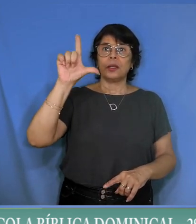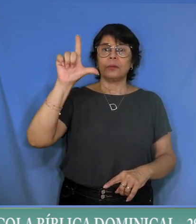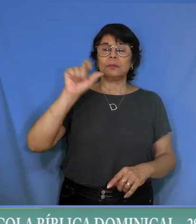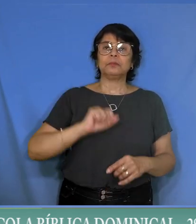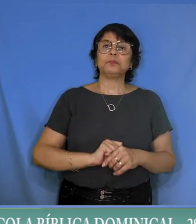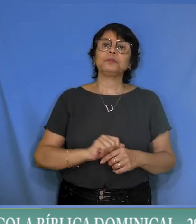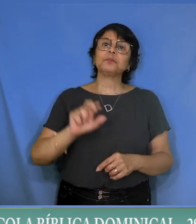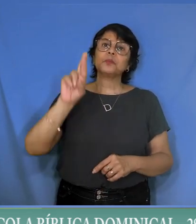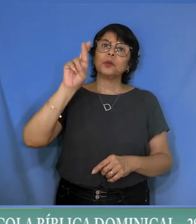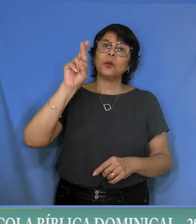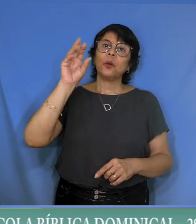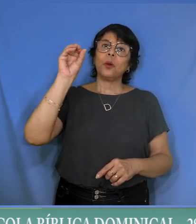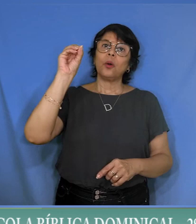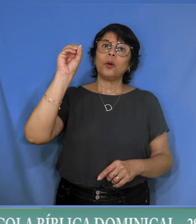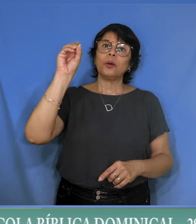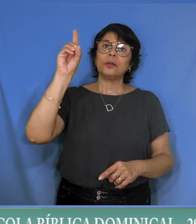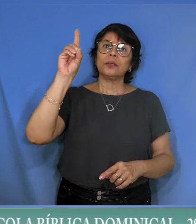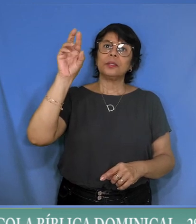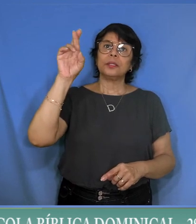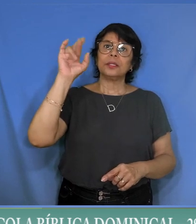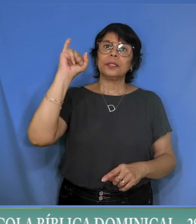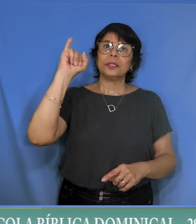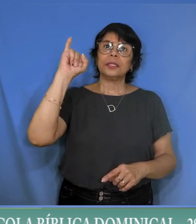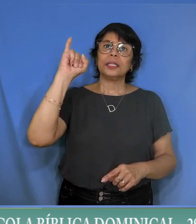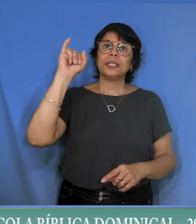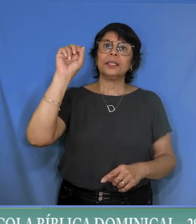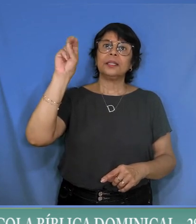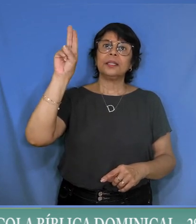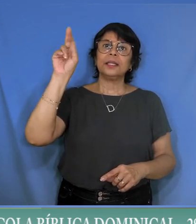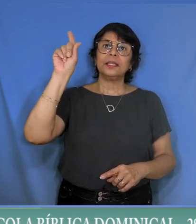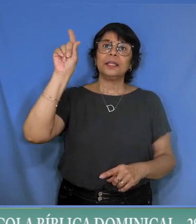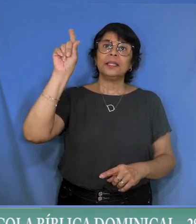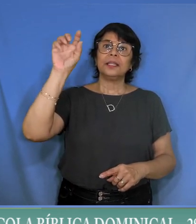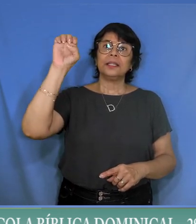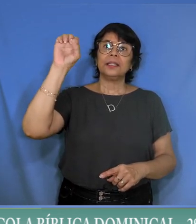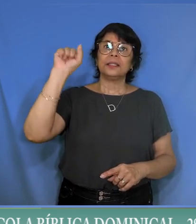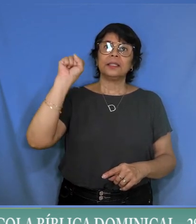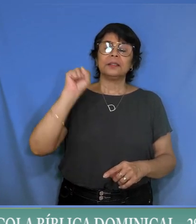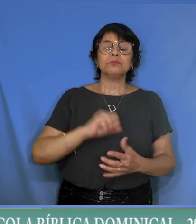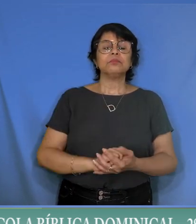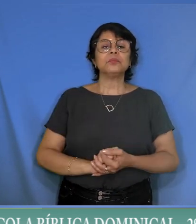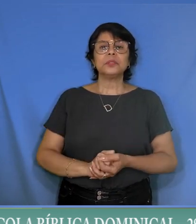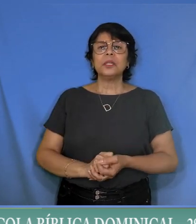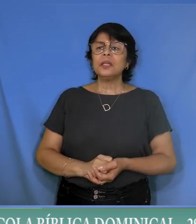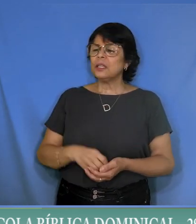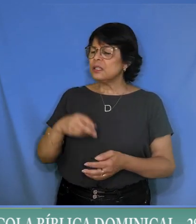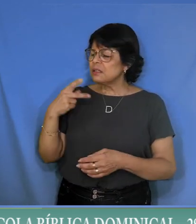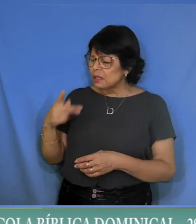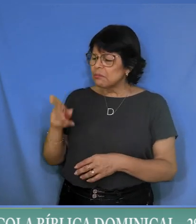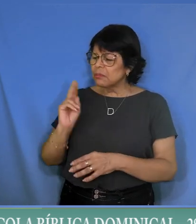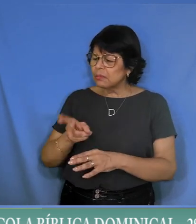homem. Ele, a dona Letícia, os filhos, porque as primeiras palavras que eu aprendi em inglês foi na casa dele.